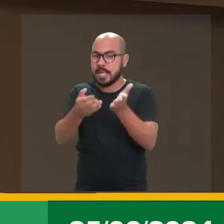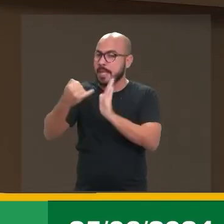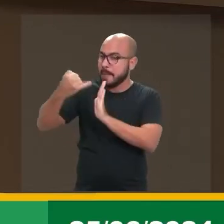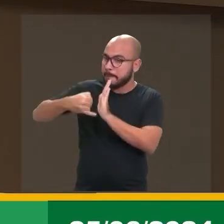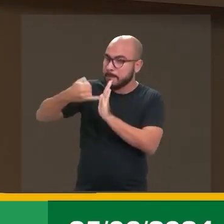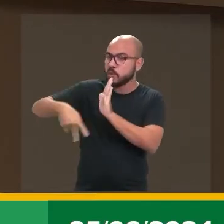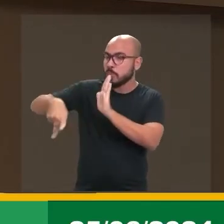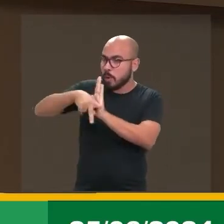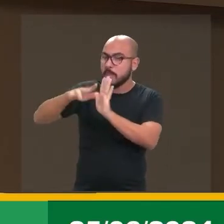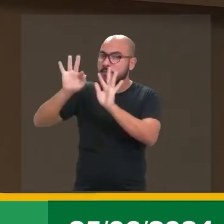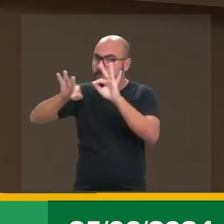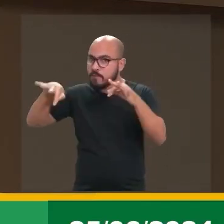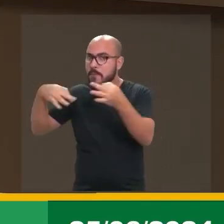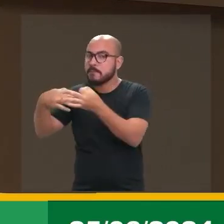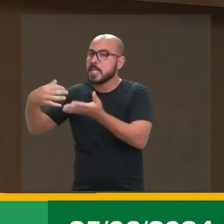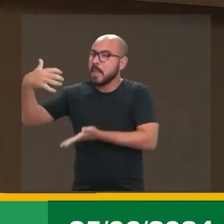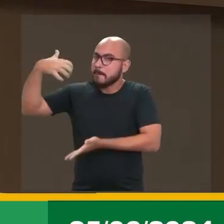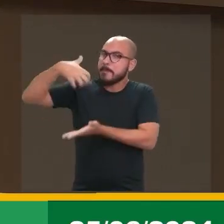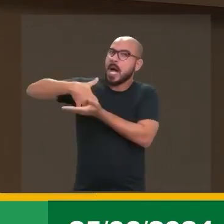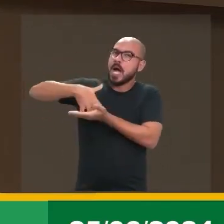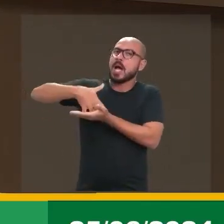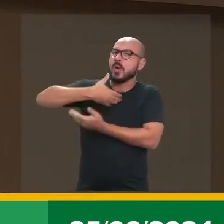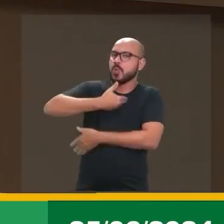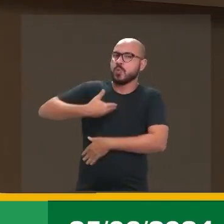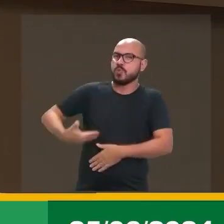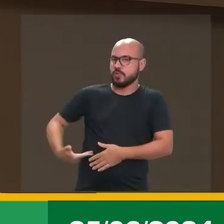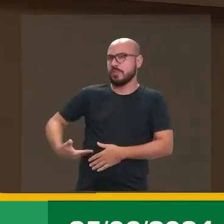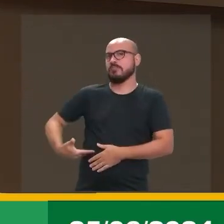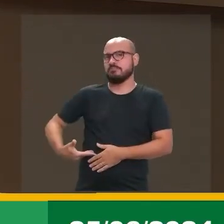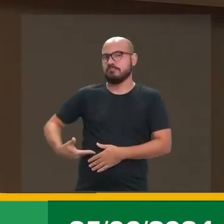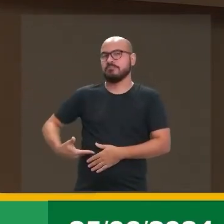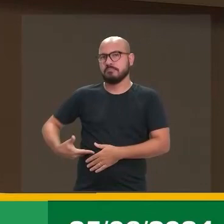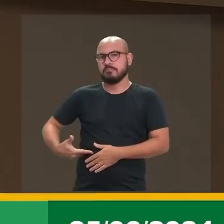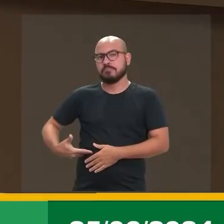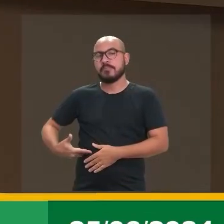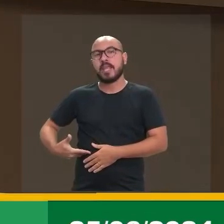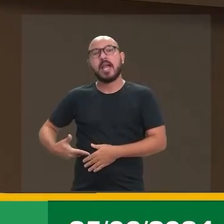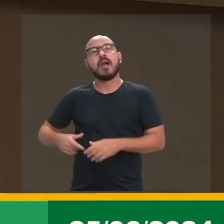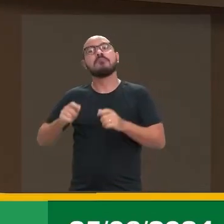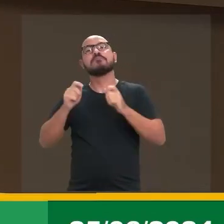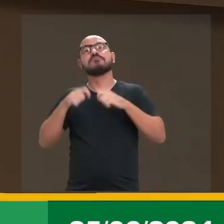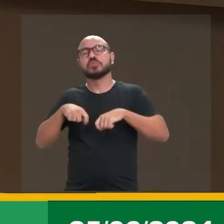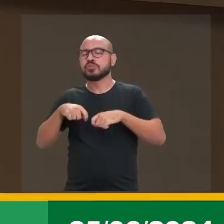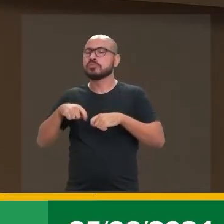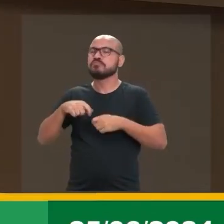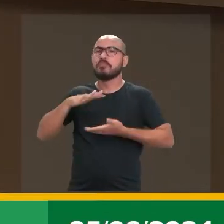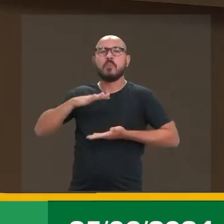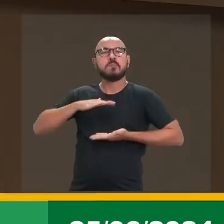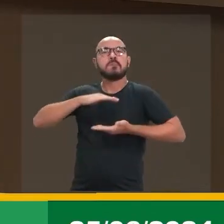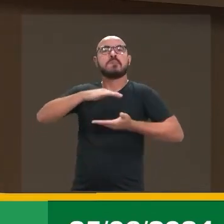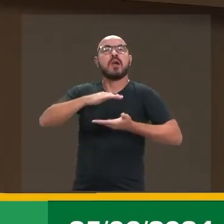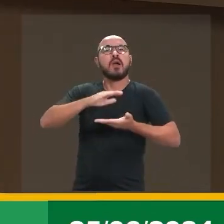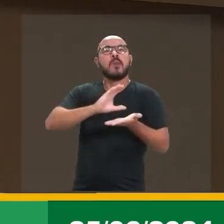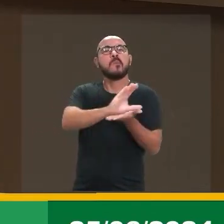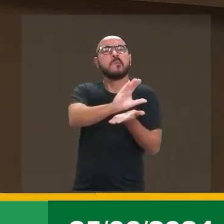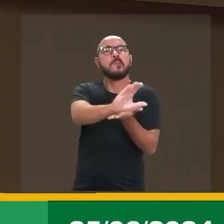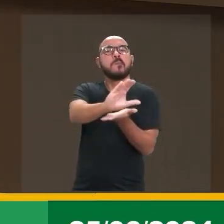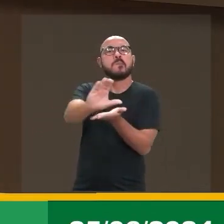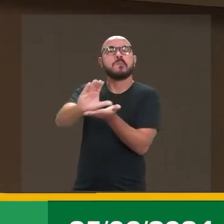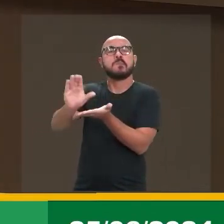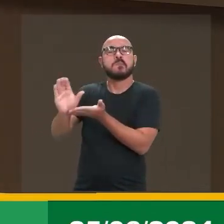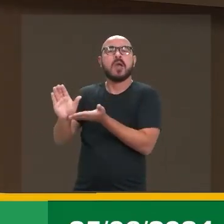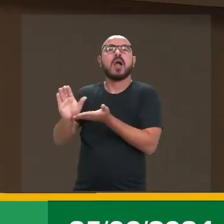famílias que todos os mais de 7 milhões de Goianos pagam a na aquisição ou na contratação de serviço que nós estamos